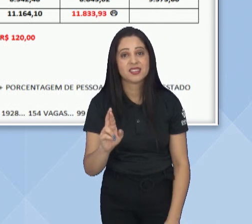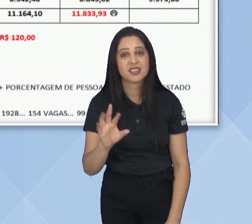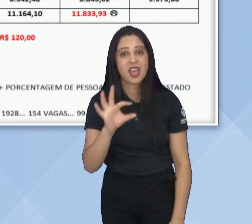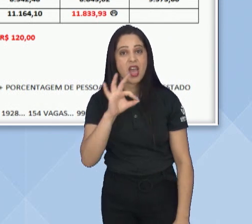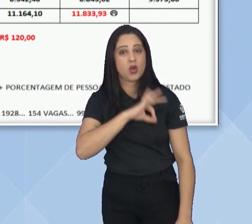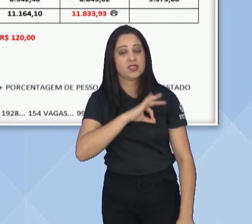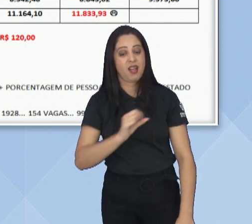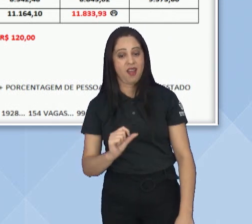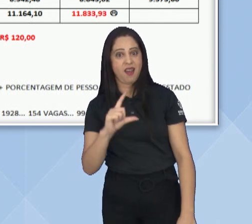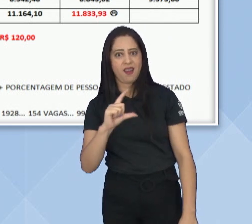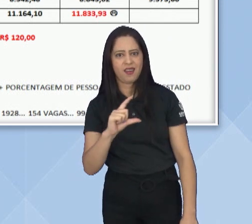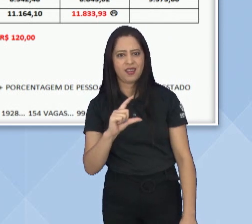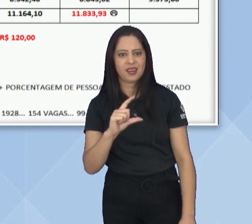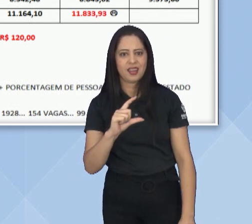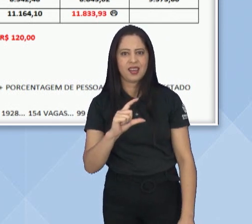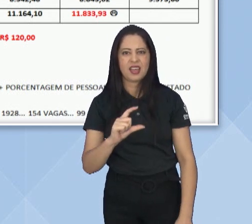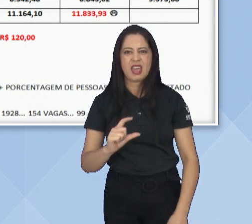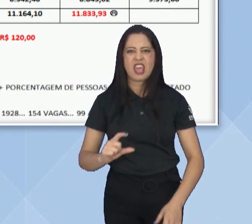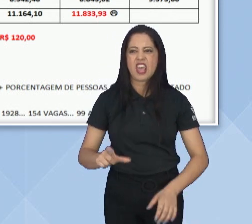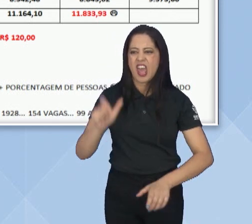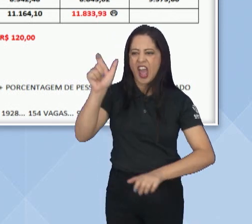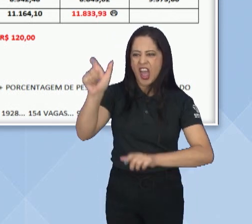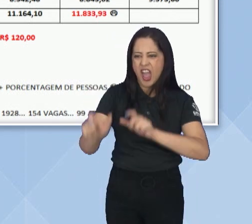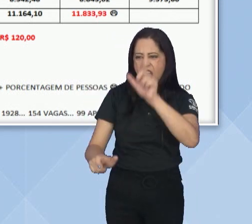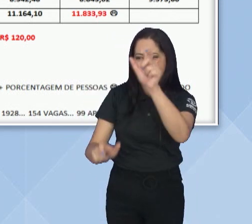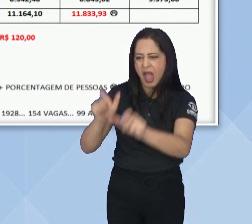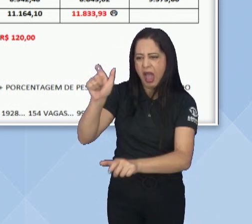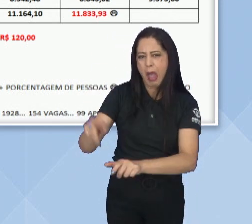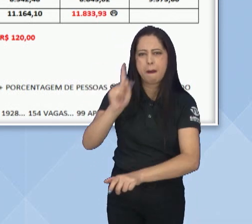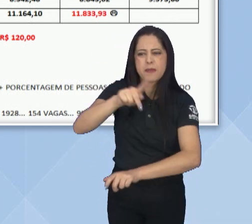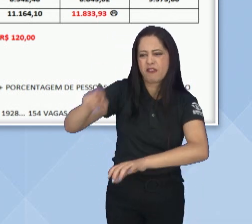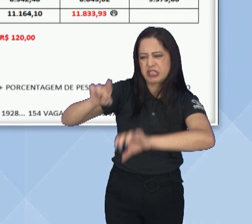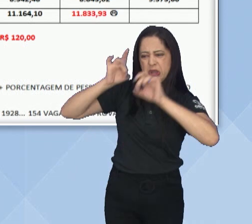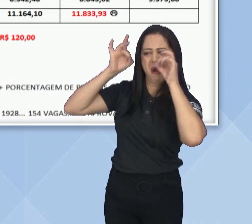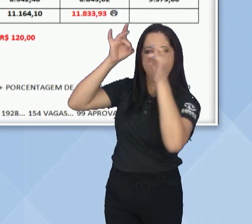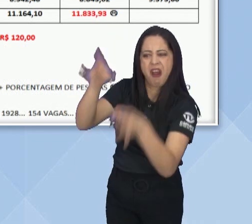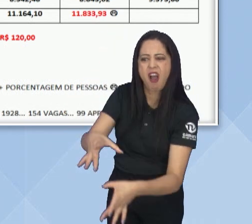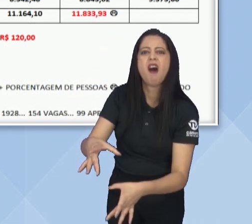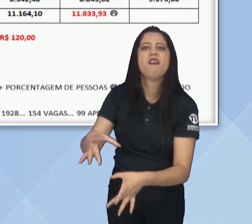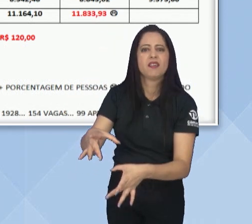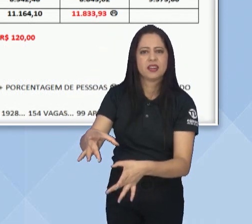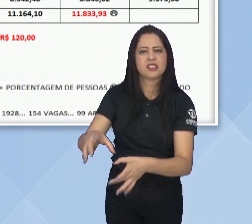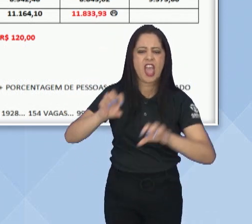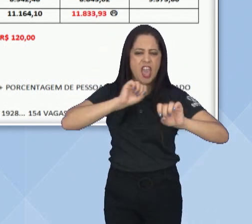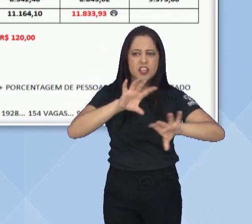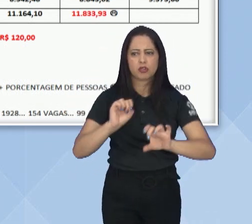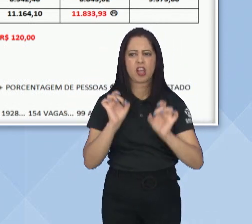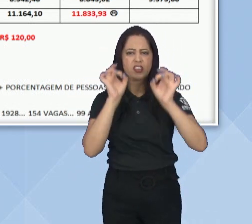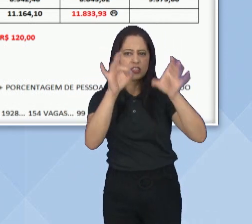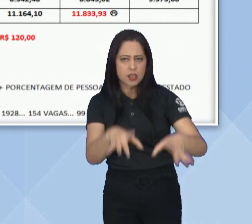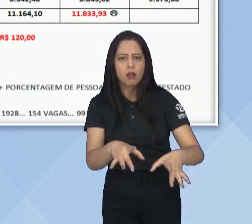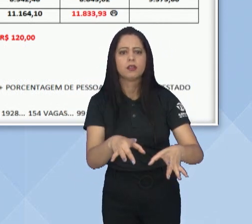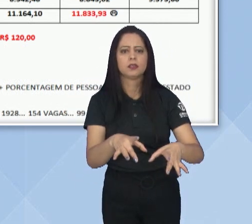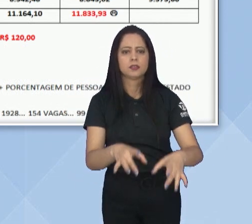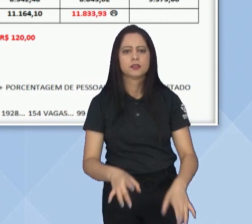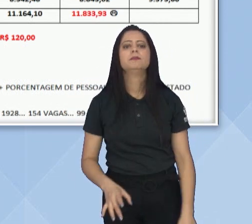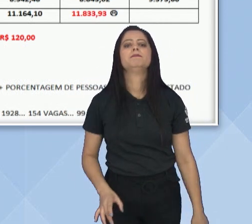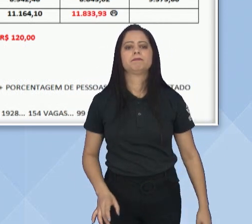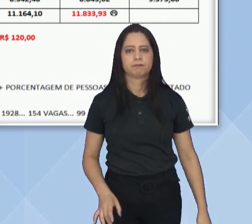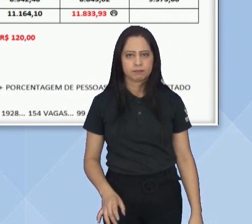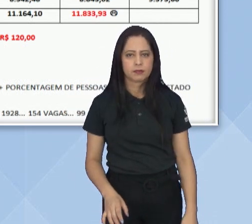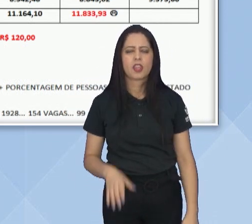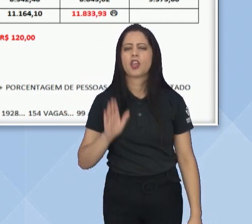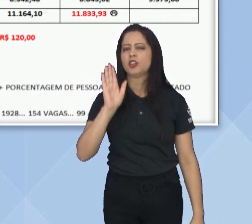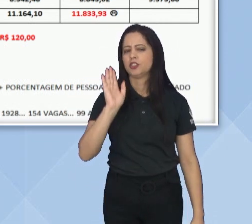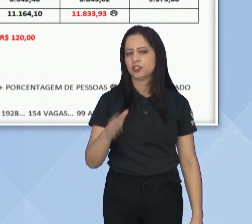professor. Isso é um descaso com a educação, isso é um descaso com os professores, isso é um descaso com a população. Isso já vem